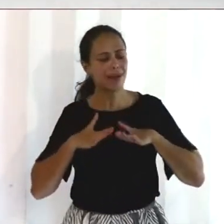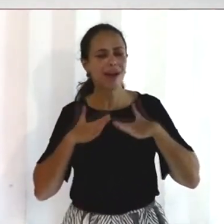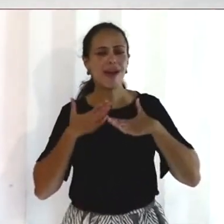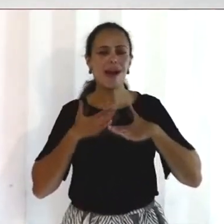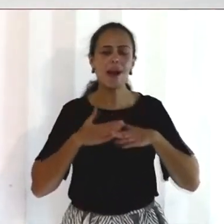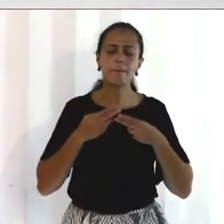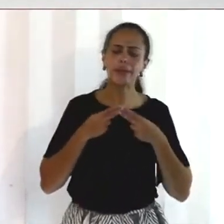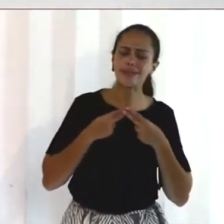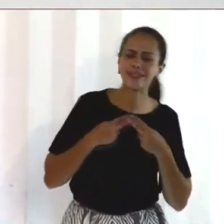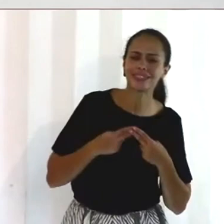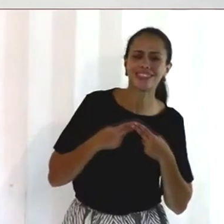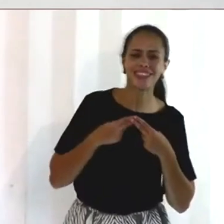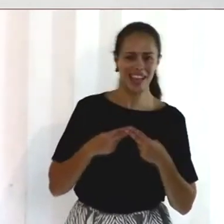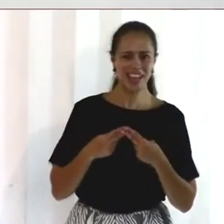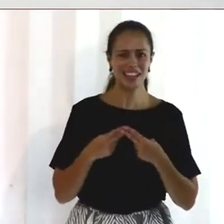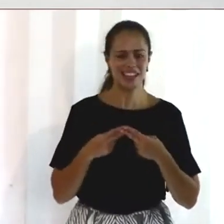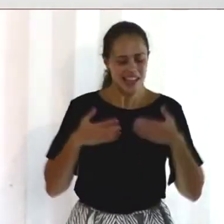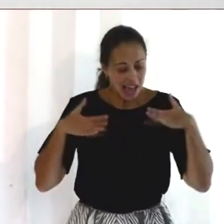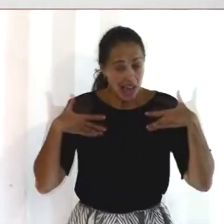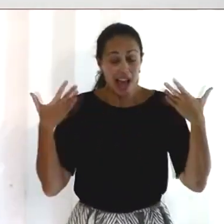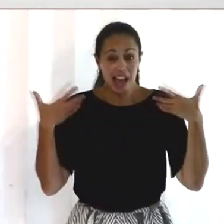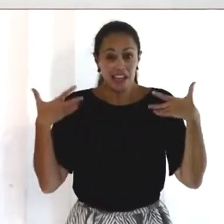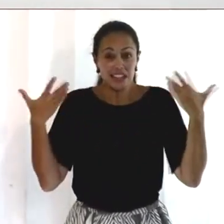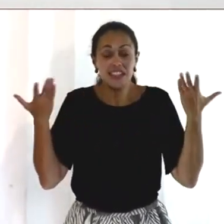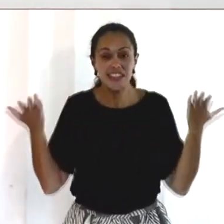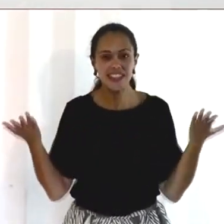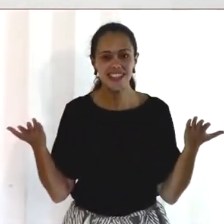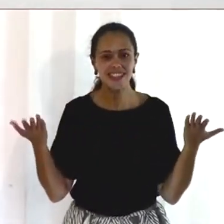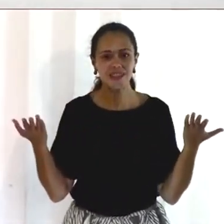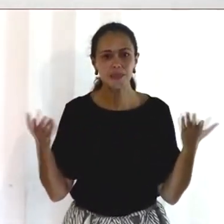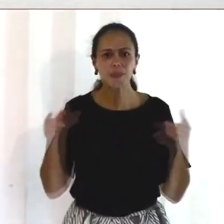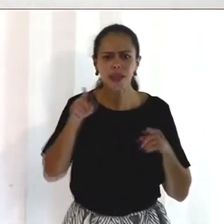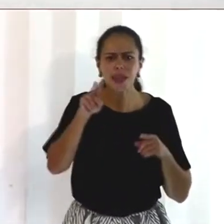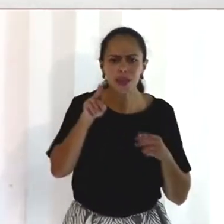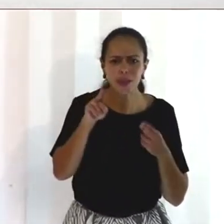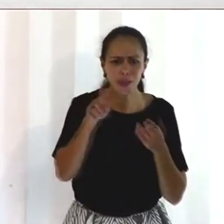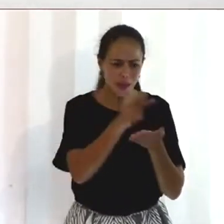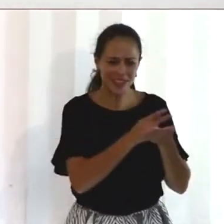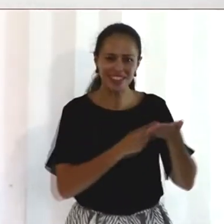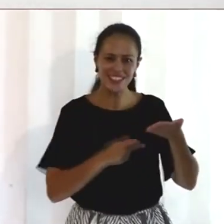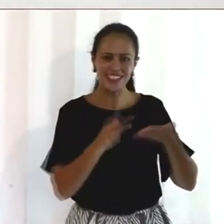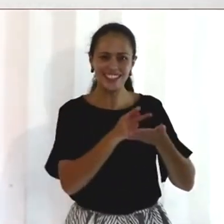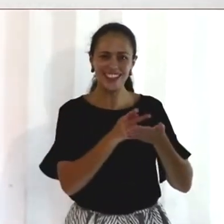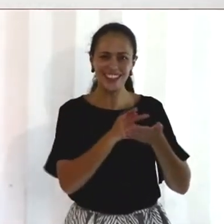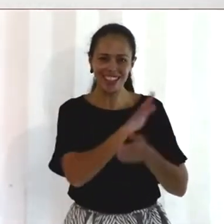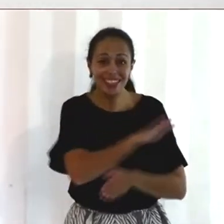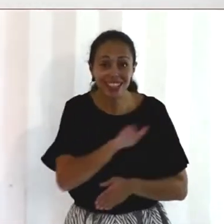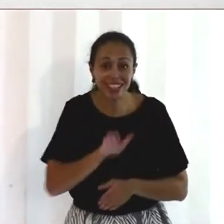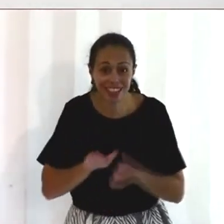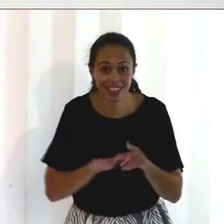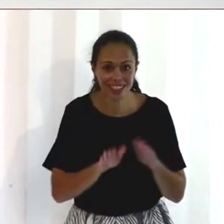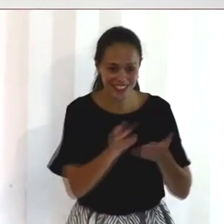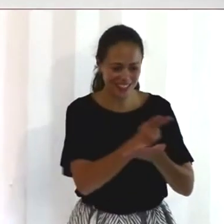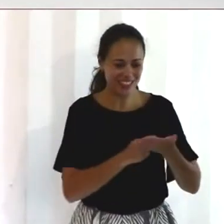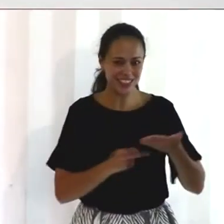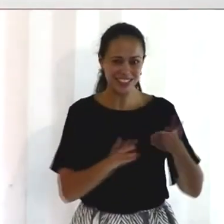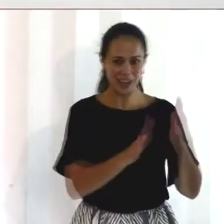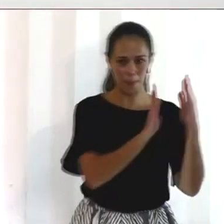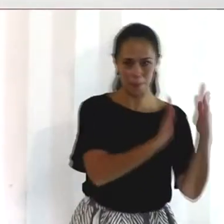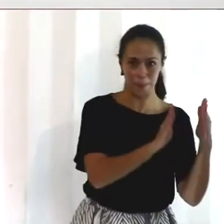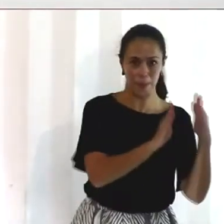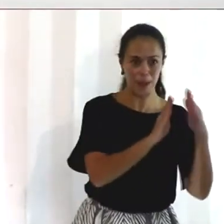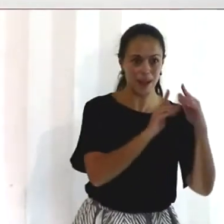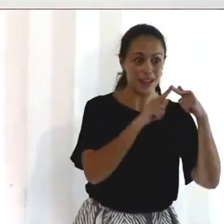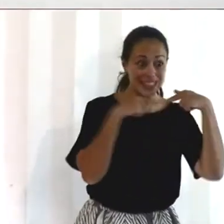paciência, alegria, como as crianças já fizeram o smile lá. É por isso, crianças, que o pastor pediu para vocês fazerem